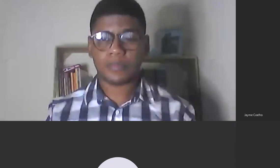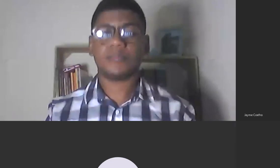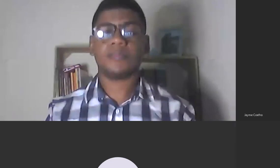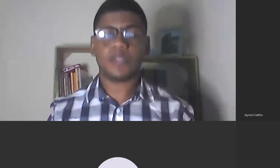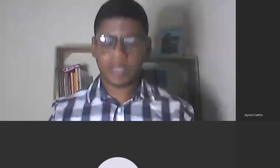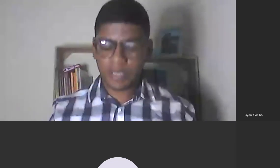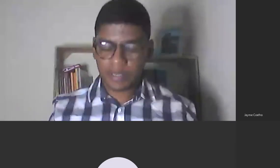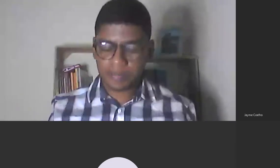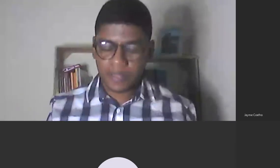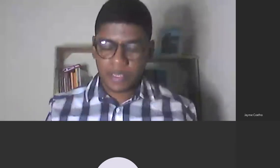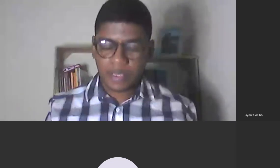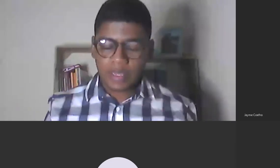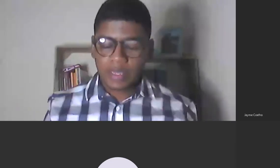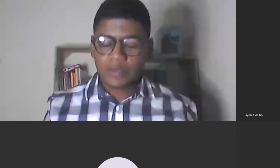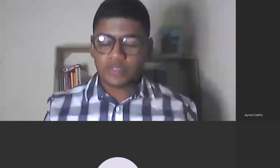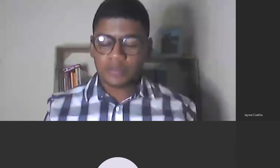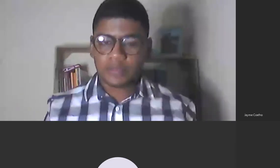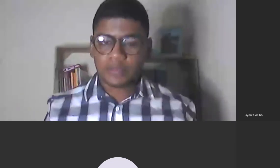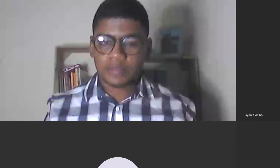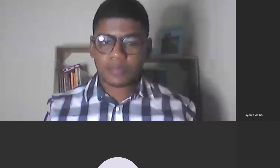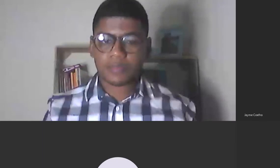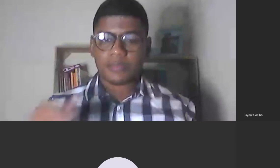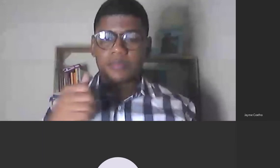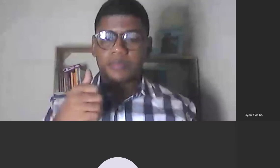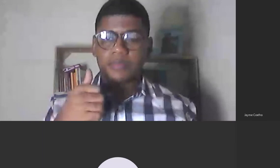Sim. Ok.